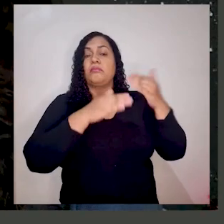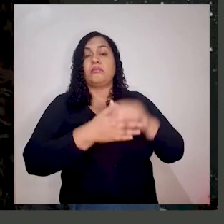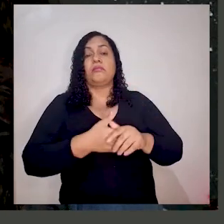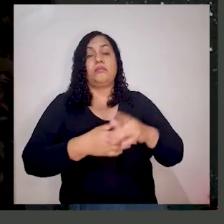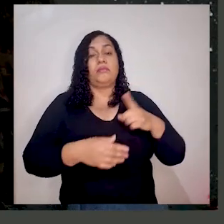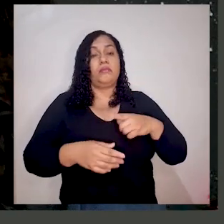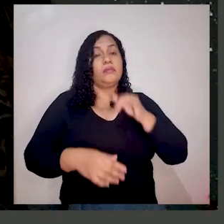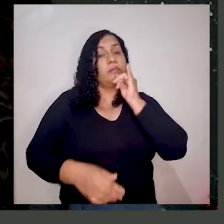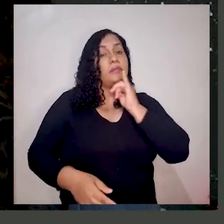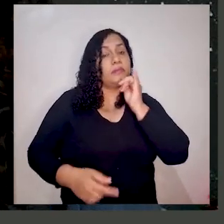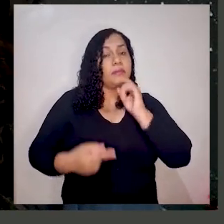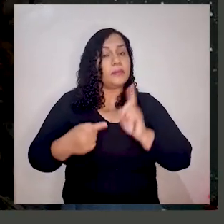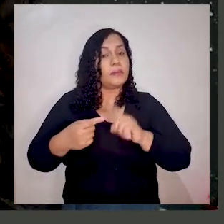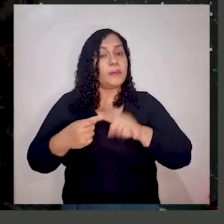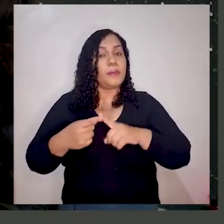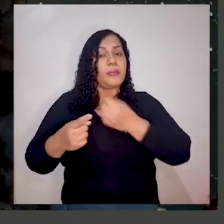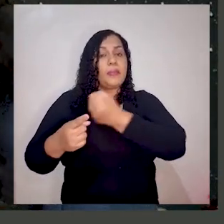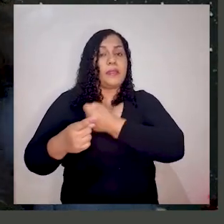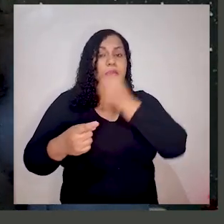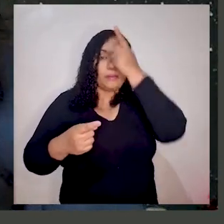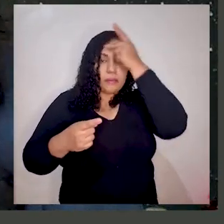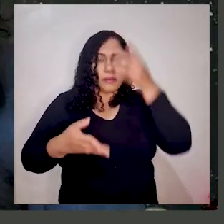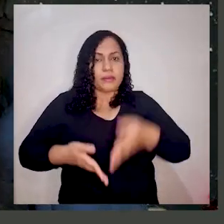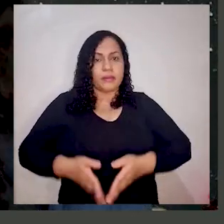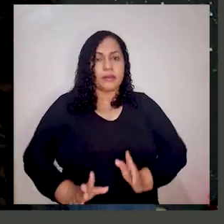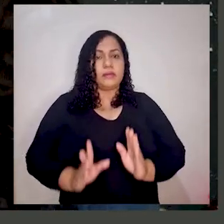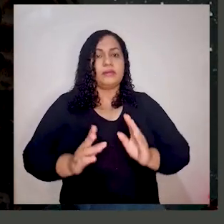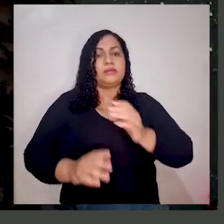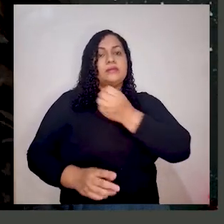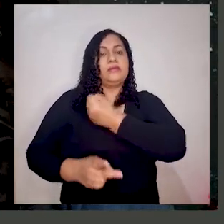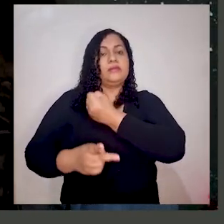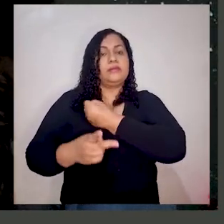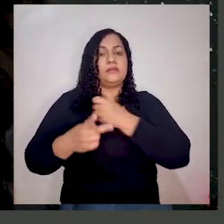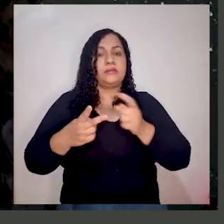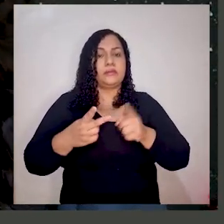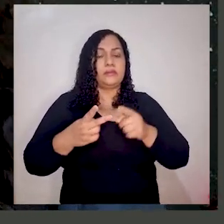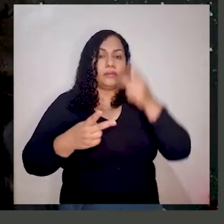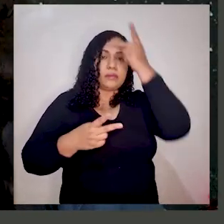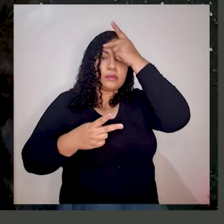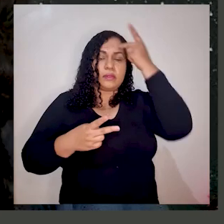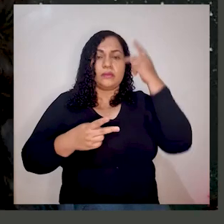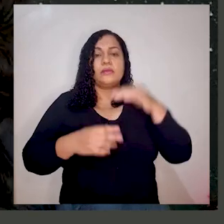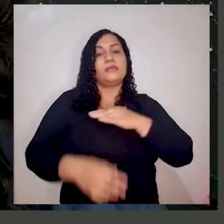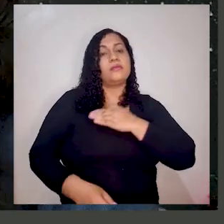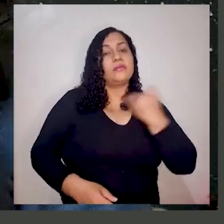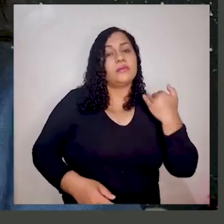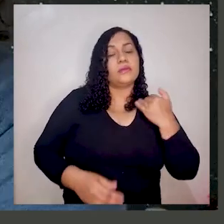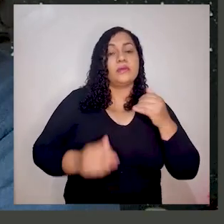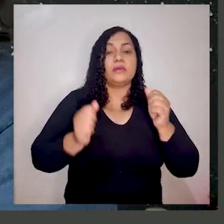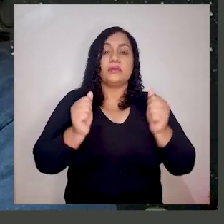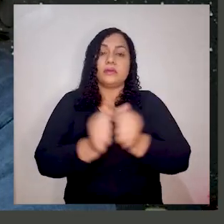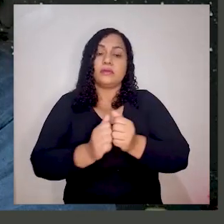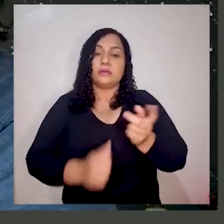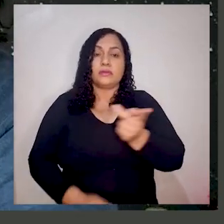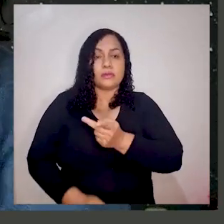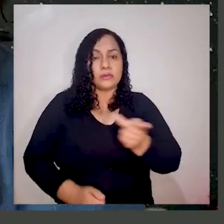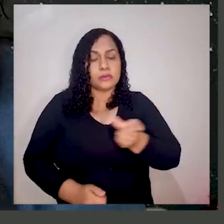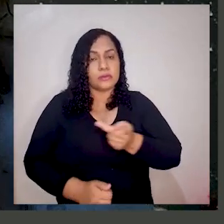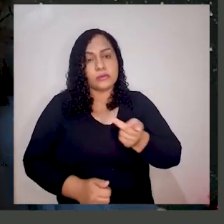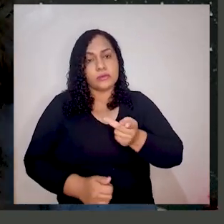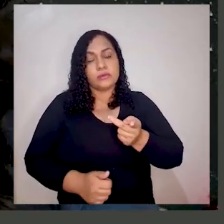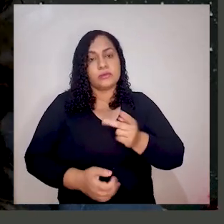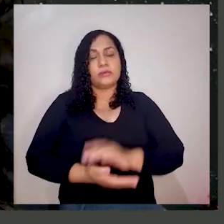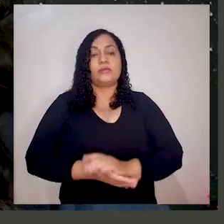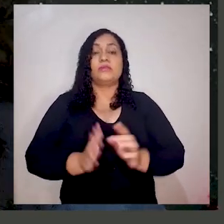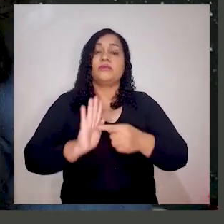exemplo, as taxas de natalidade, taxa de mortalidade, que juntas dão, né, o dado